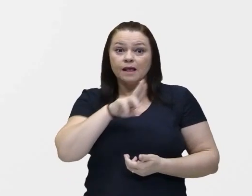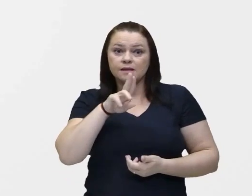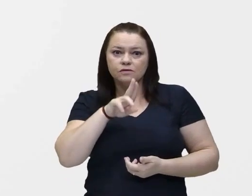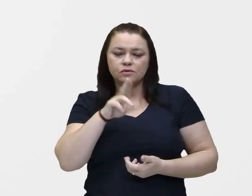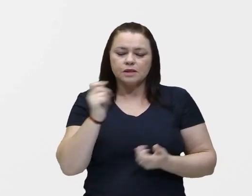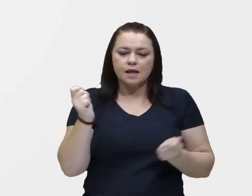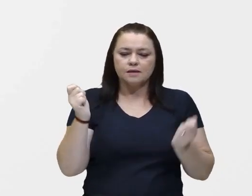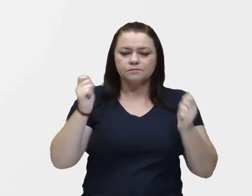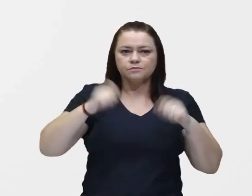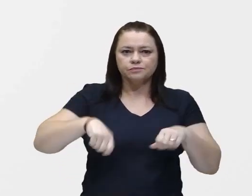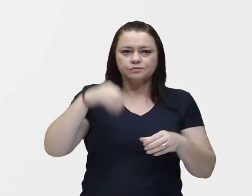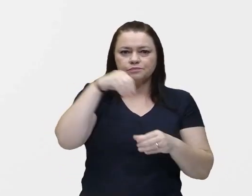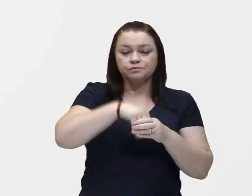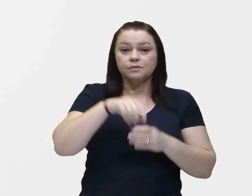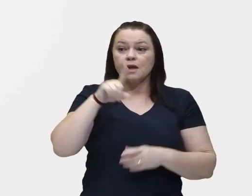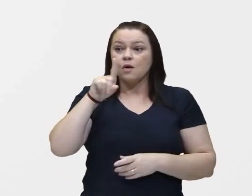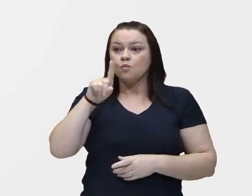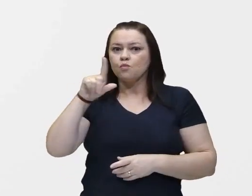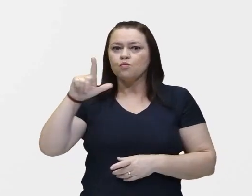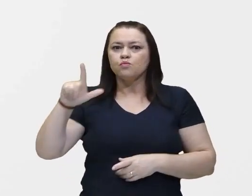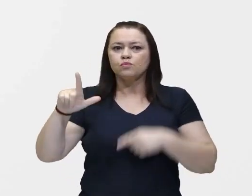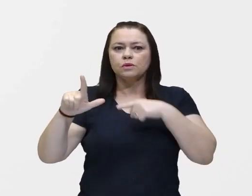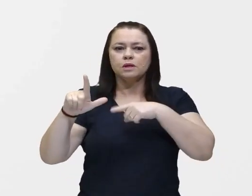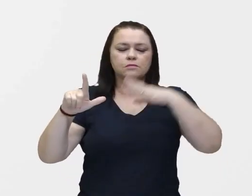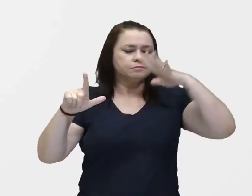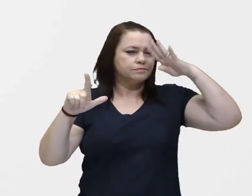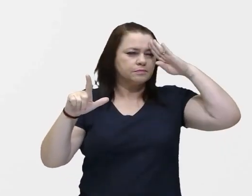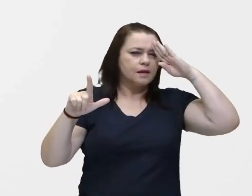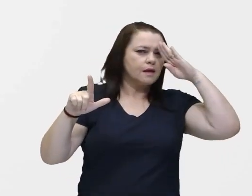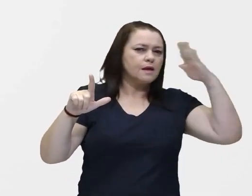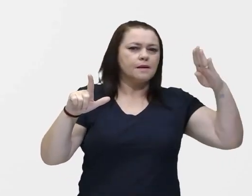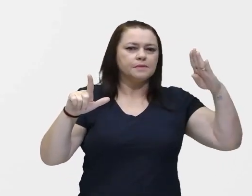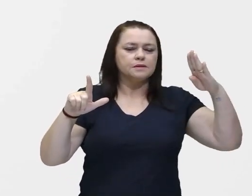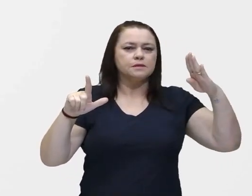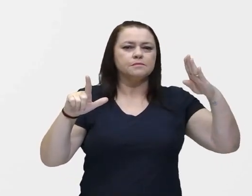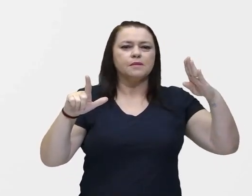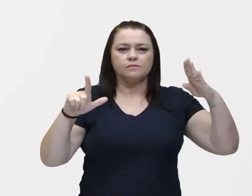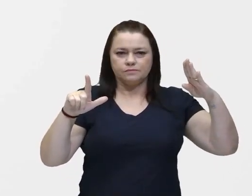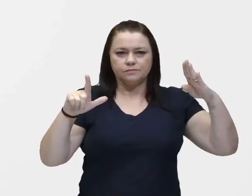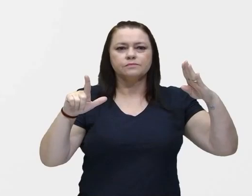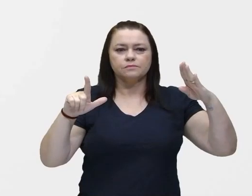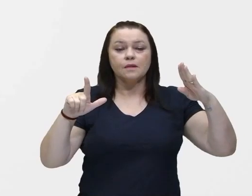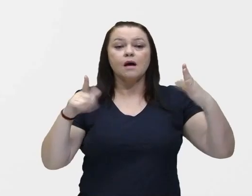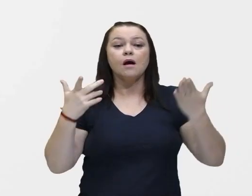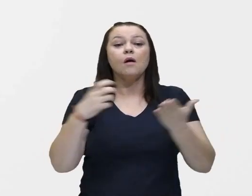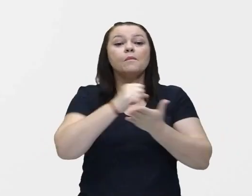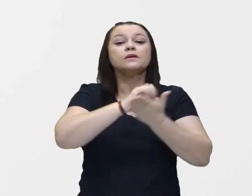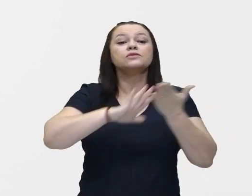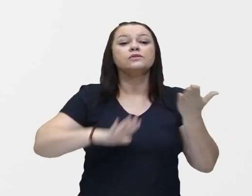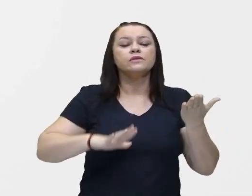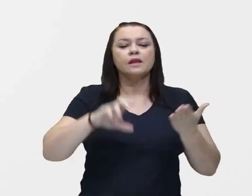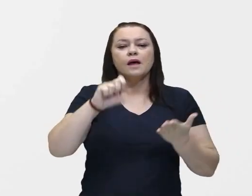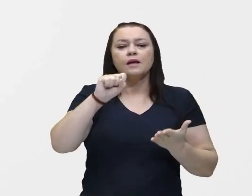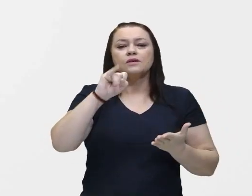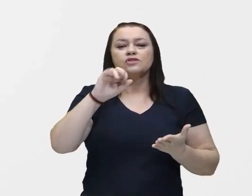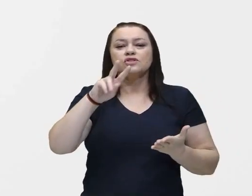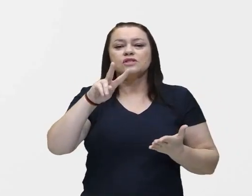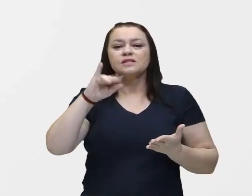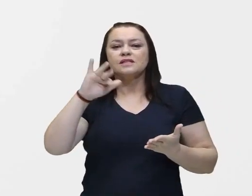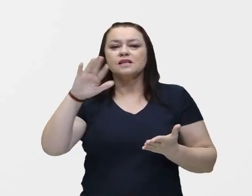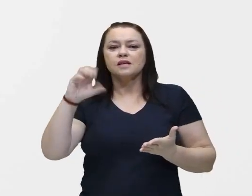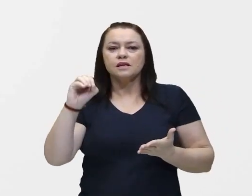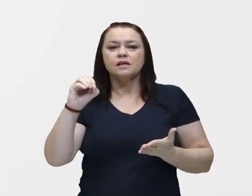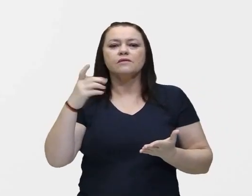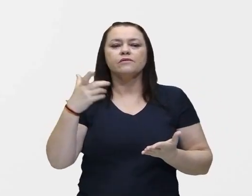capacidade. O litro é a unidade principal das medidas de capacidade. Olha aí o problema. Silvio deseja passar o líquido